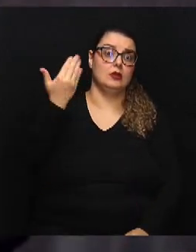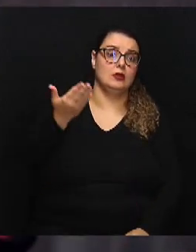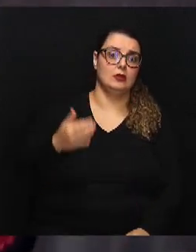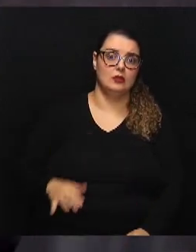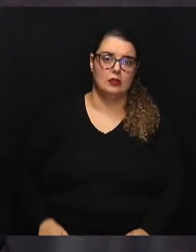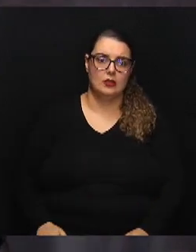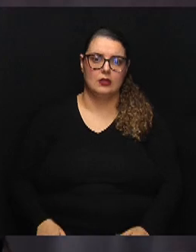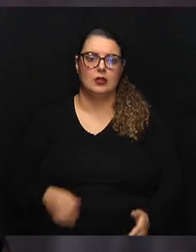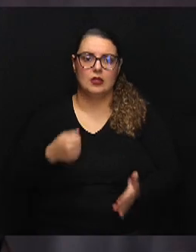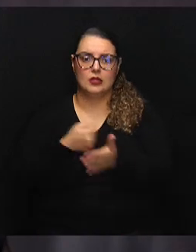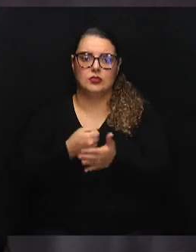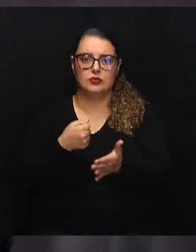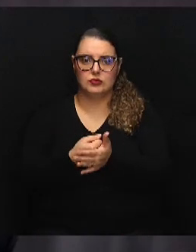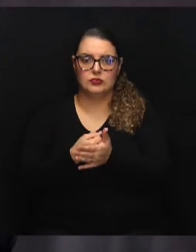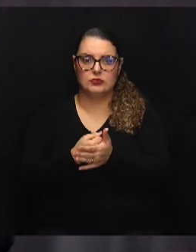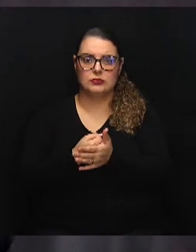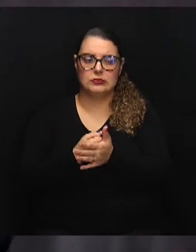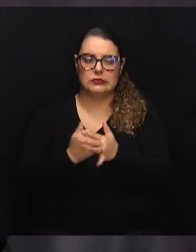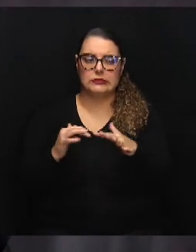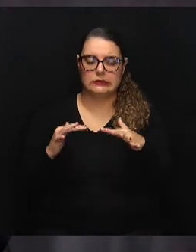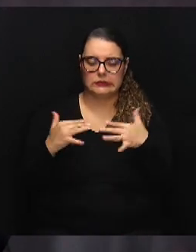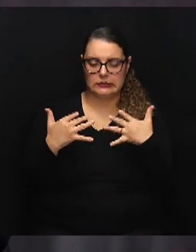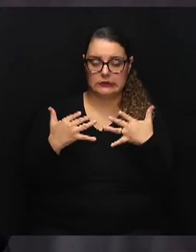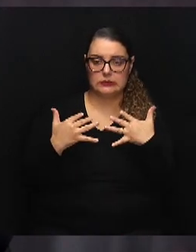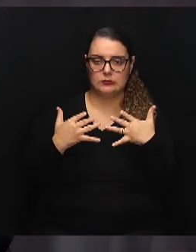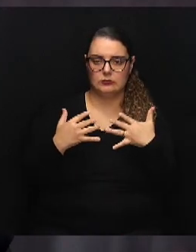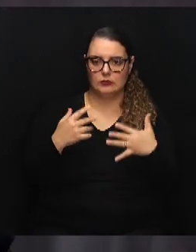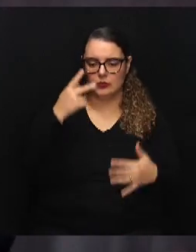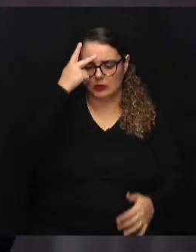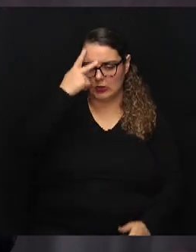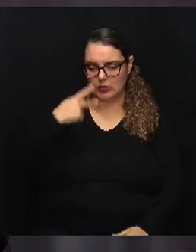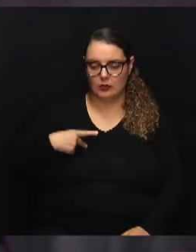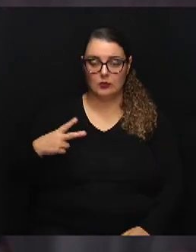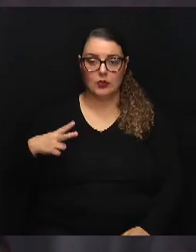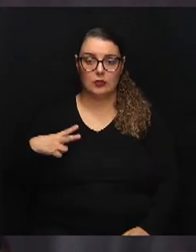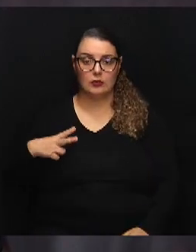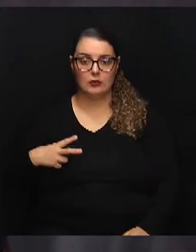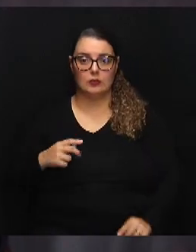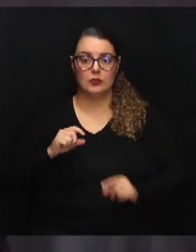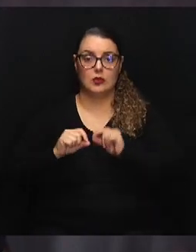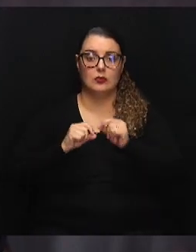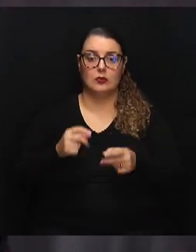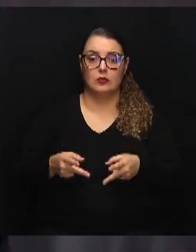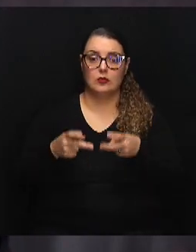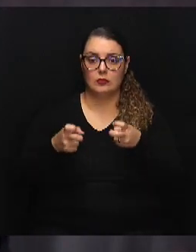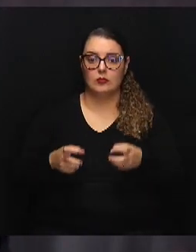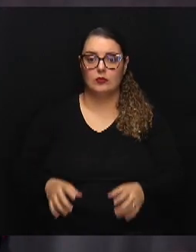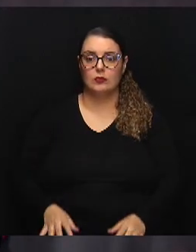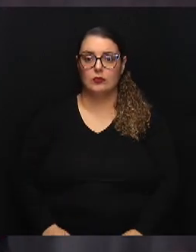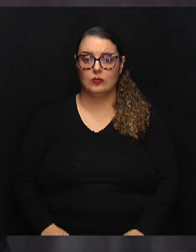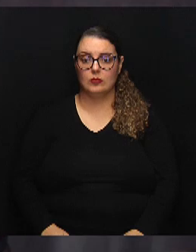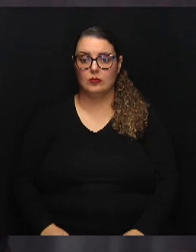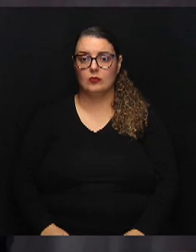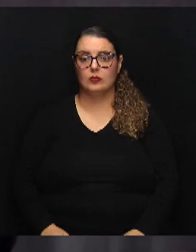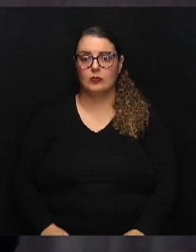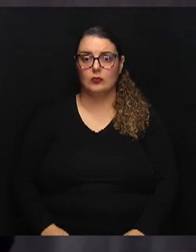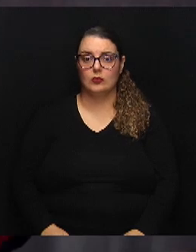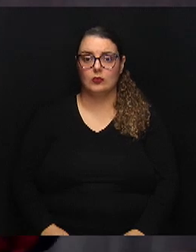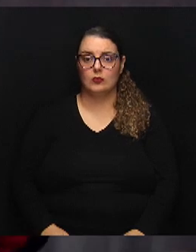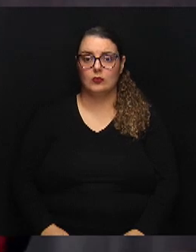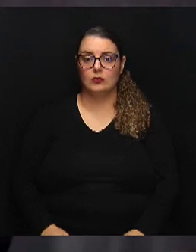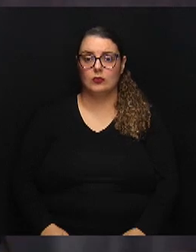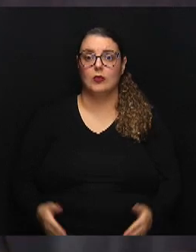cobrança, ela gera assim, um olhar mais pro individual. Mas o que eu percebo, acho que com o que hoje se fala